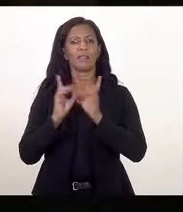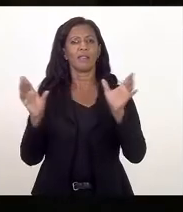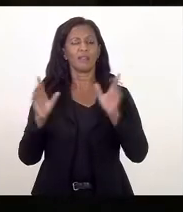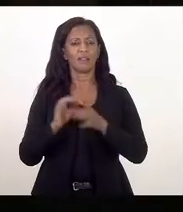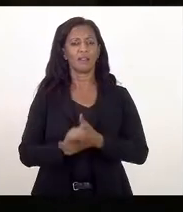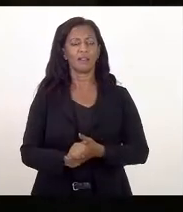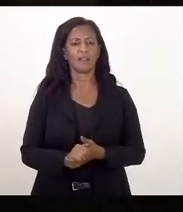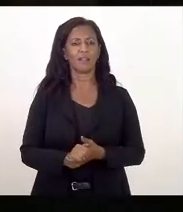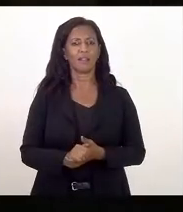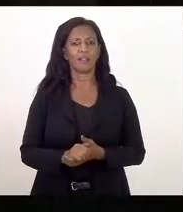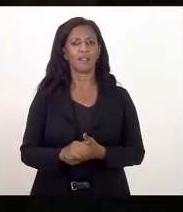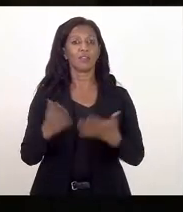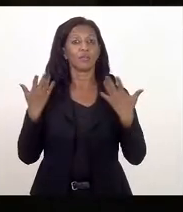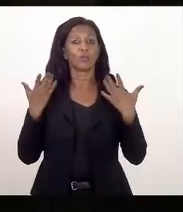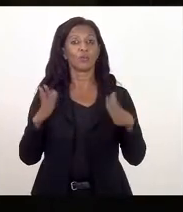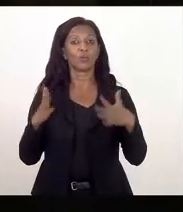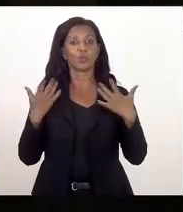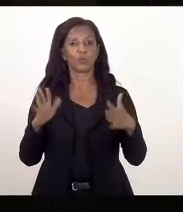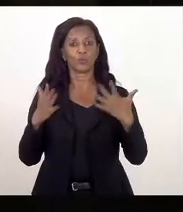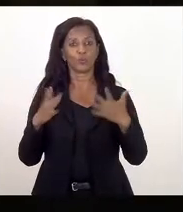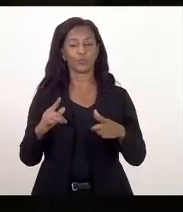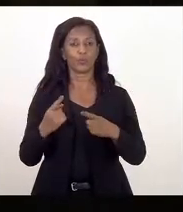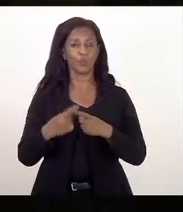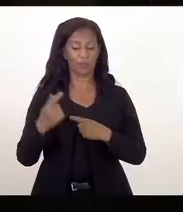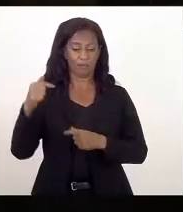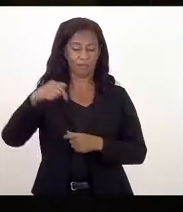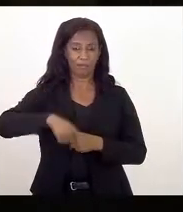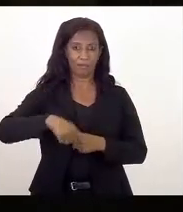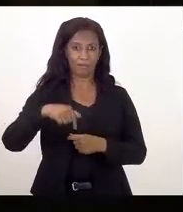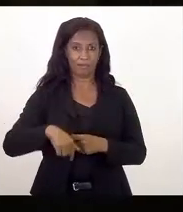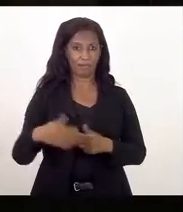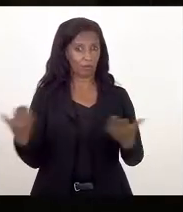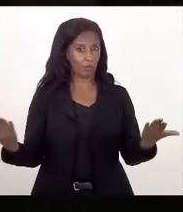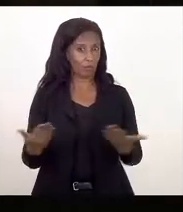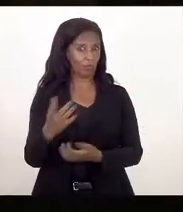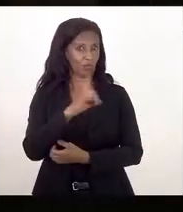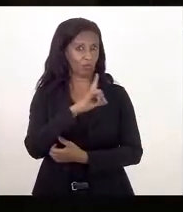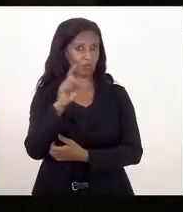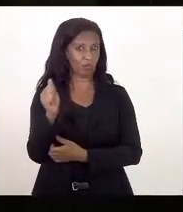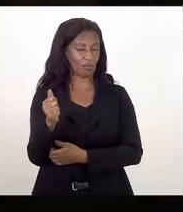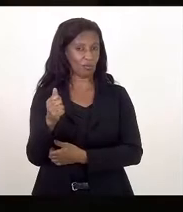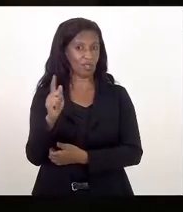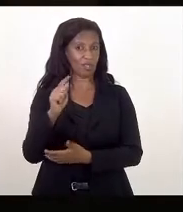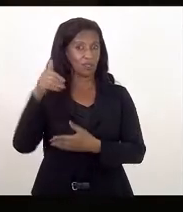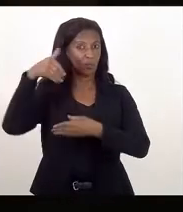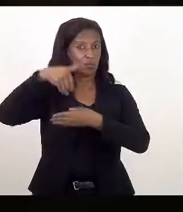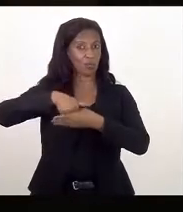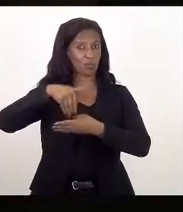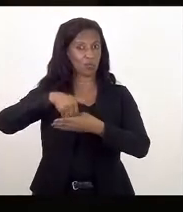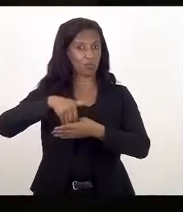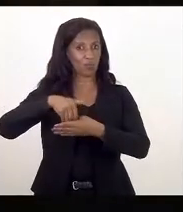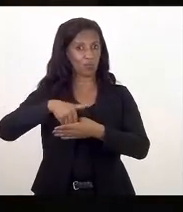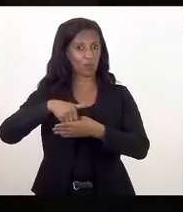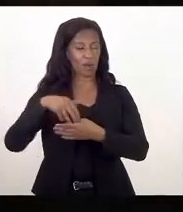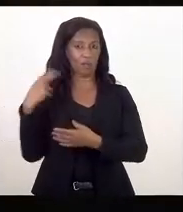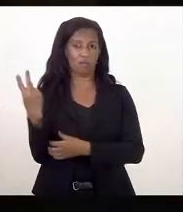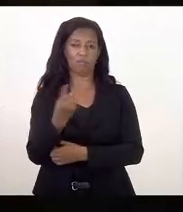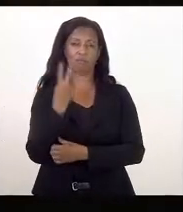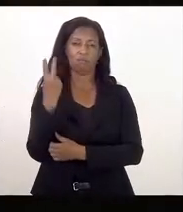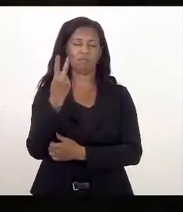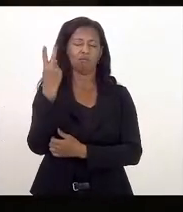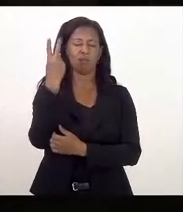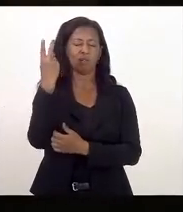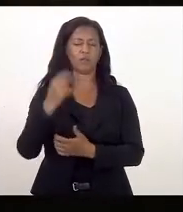e estamos de parabéns porque aqui na data de hoje está sendo votado uma valorização